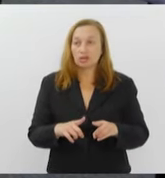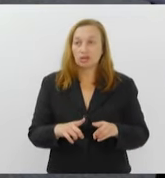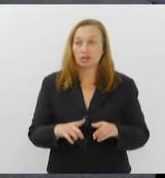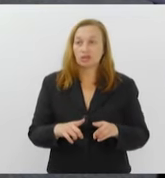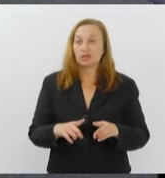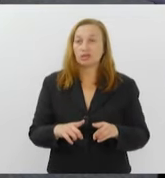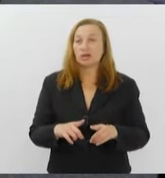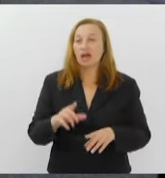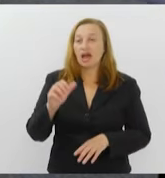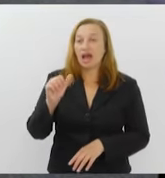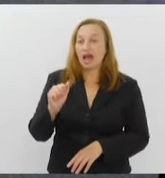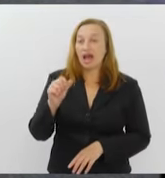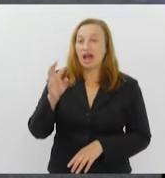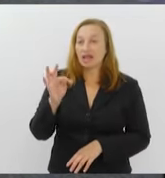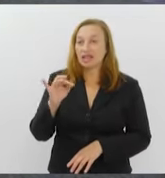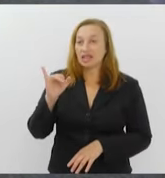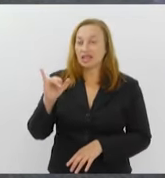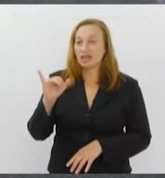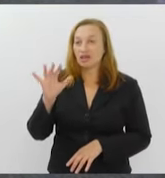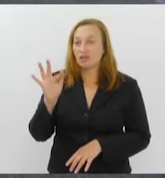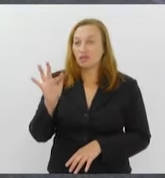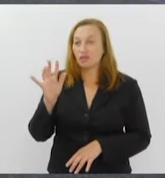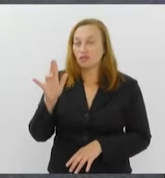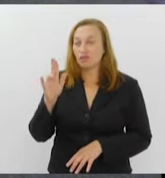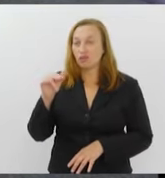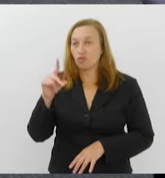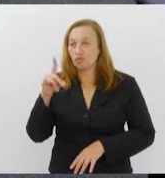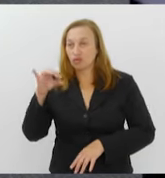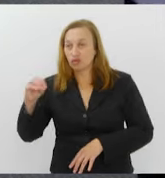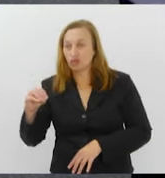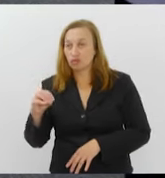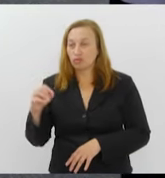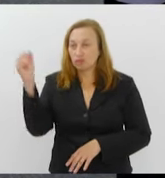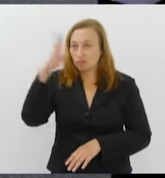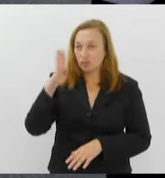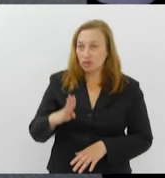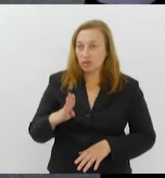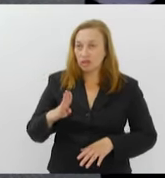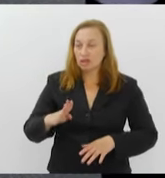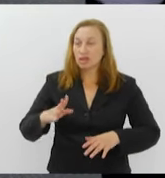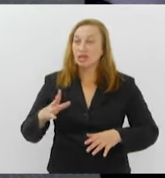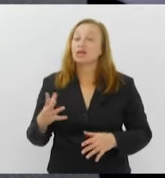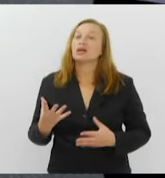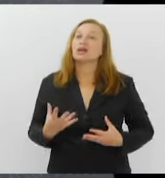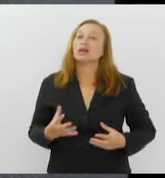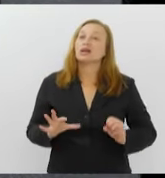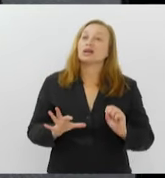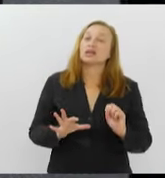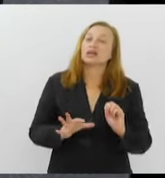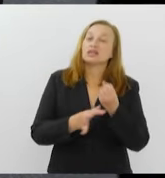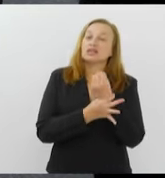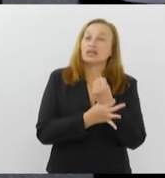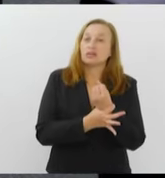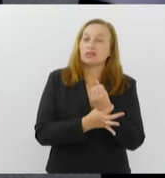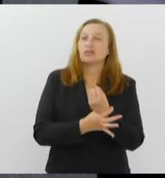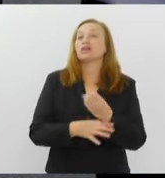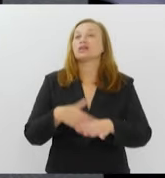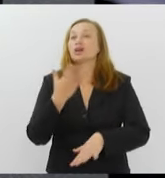garante terra e casa para as famílias trabalhadoras do campo, garante trabalho e renda,